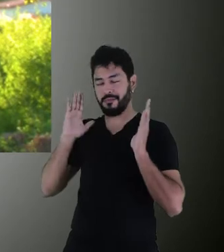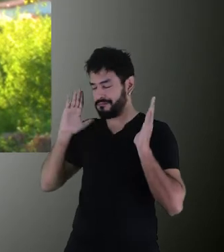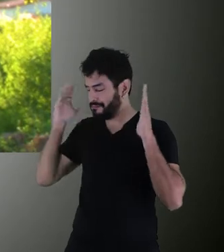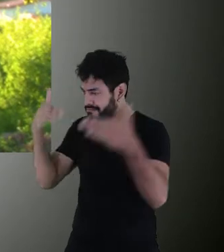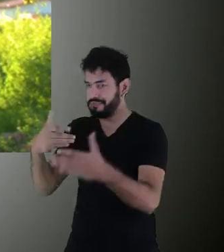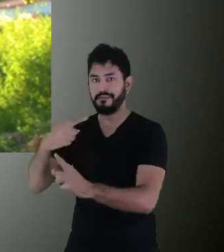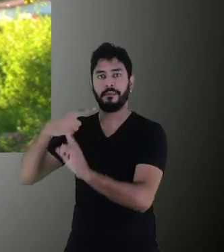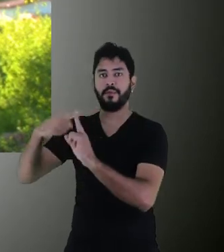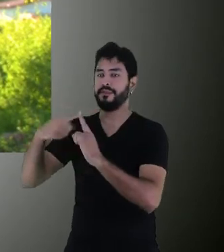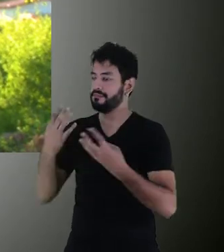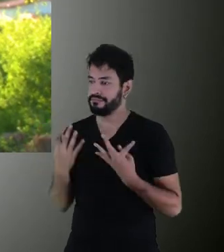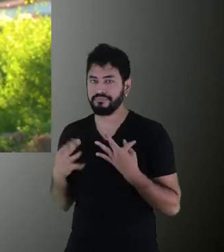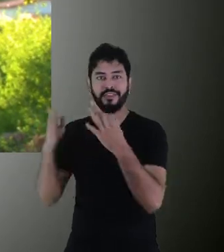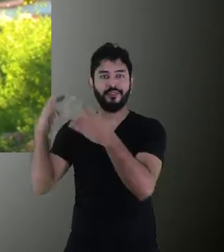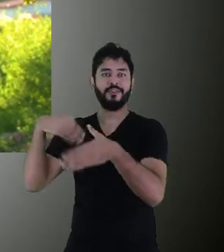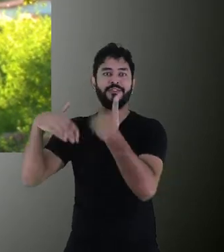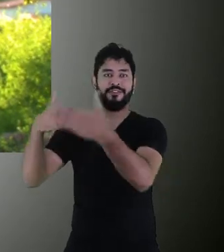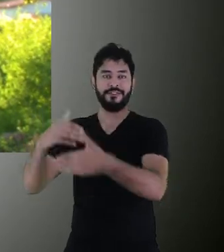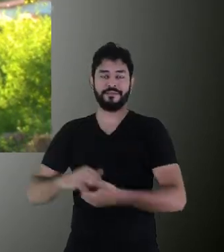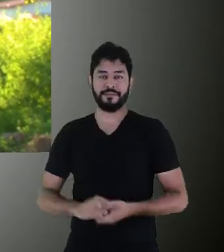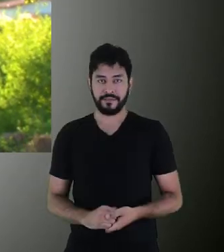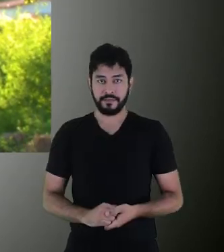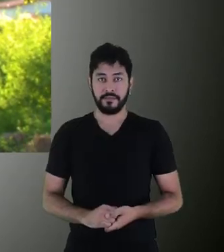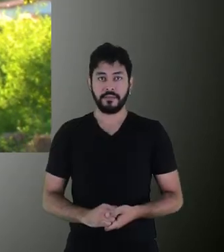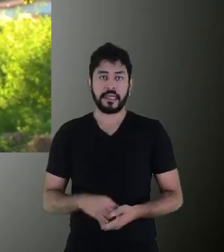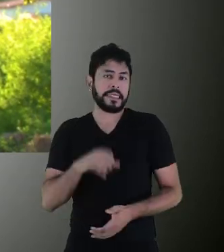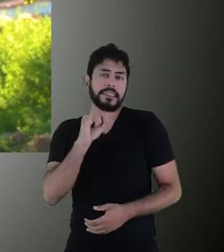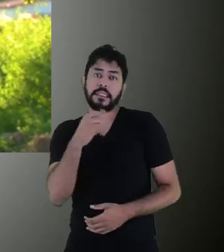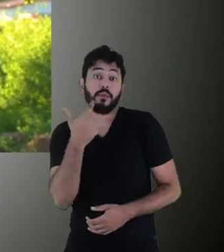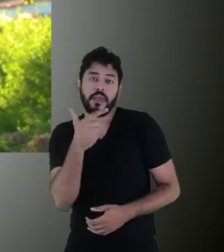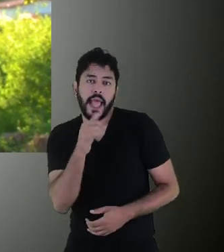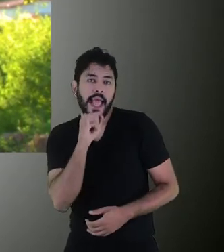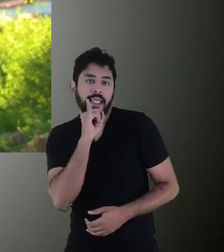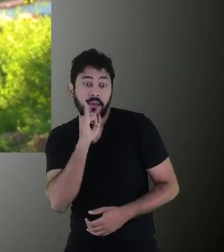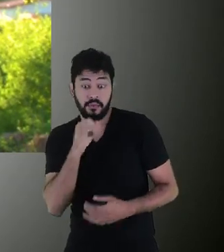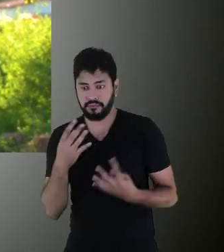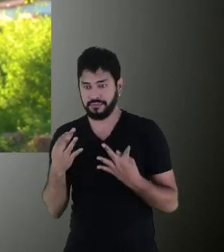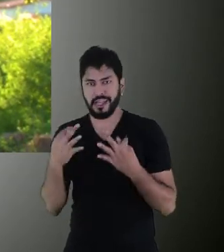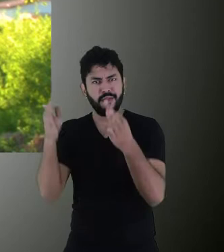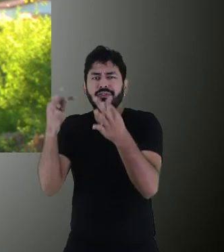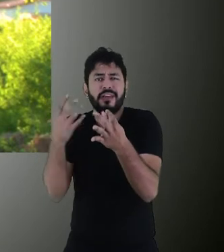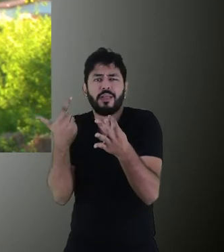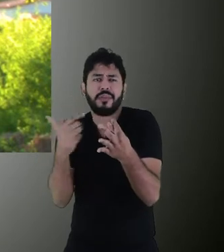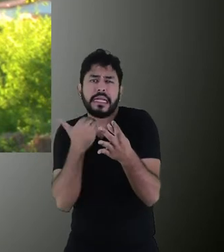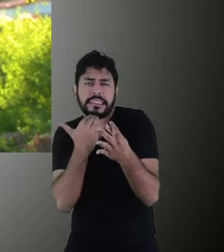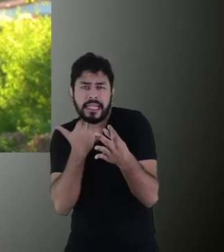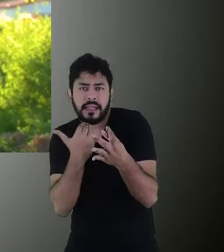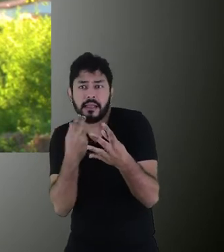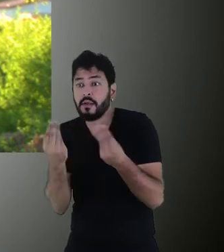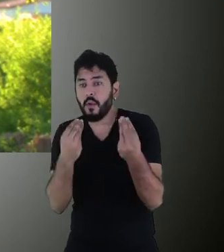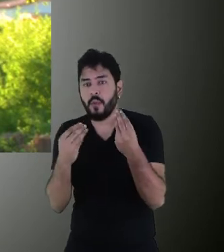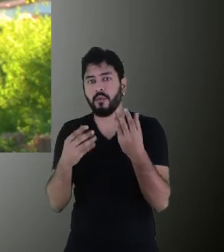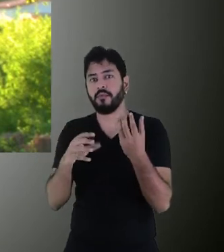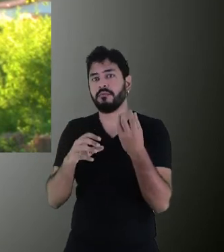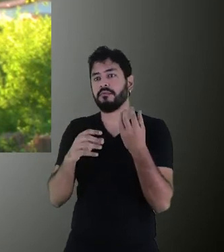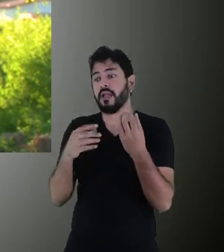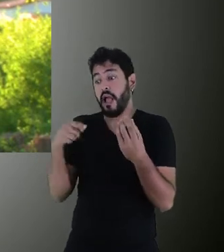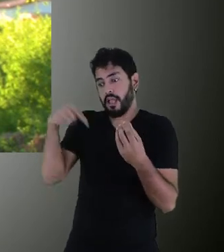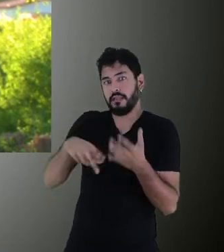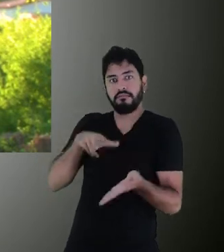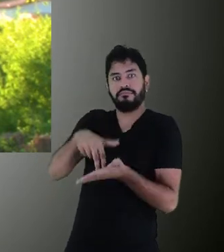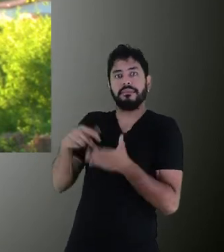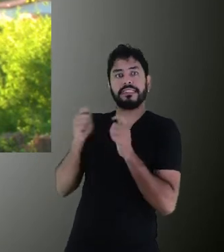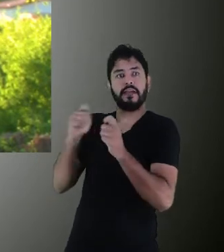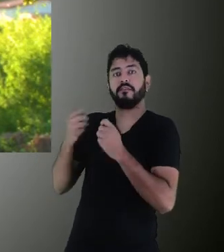cair de cabeça dentro disso. E eu acredito que eu caí de cabeça dentro pro lado positivo